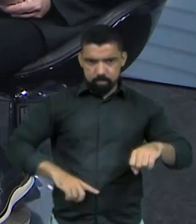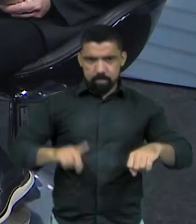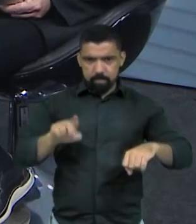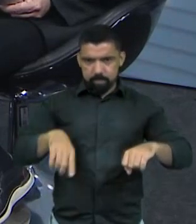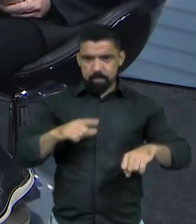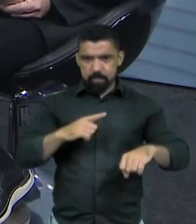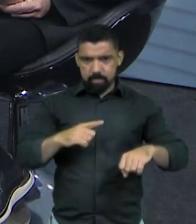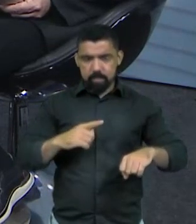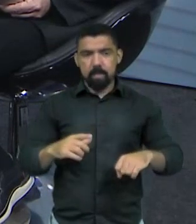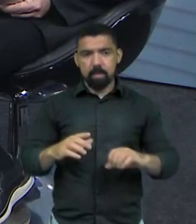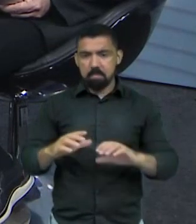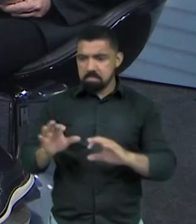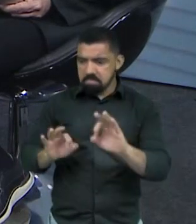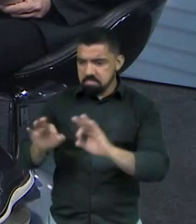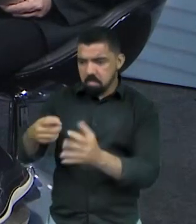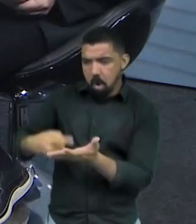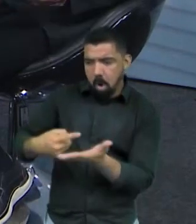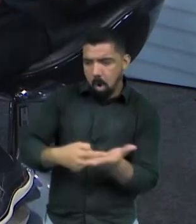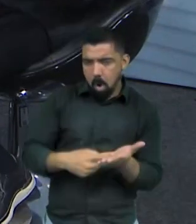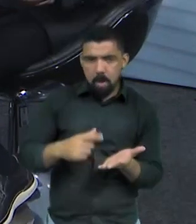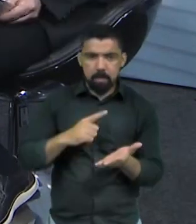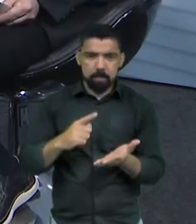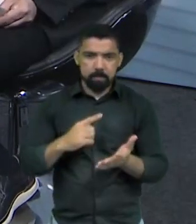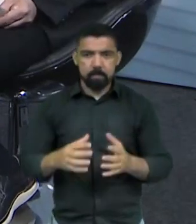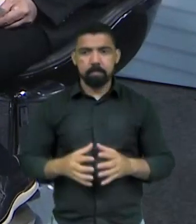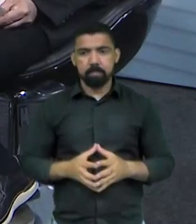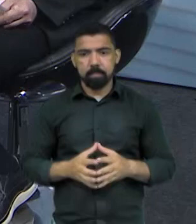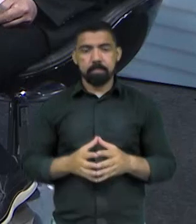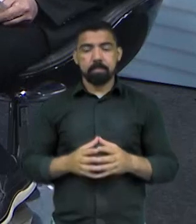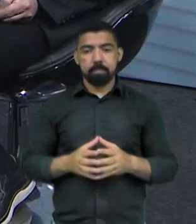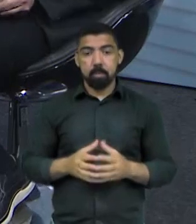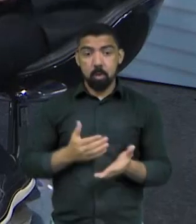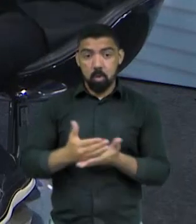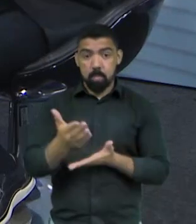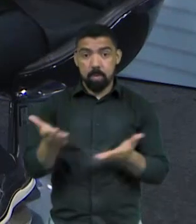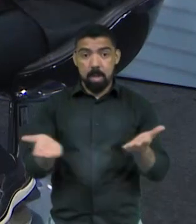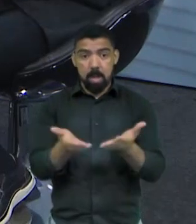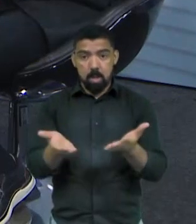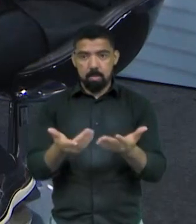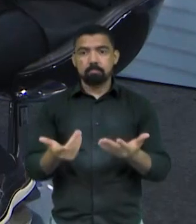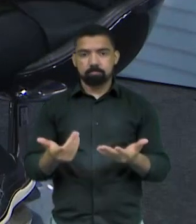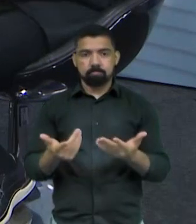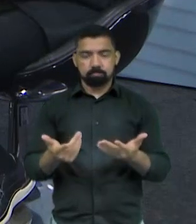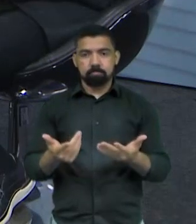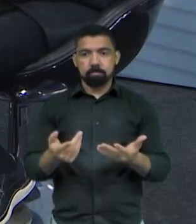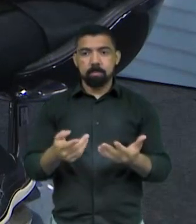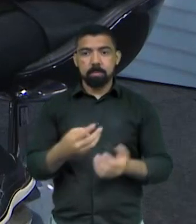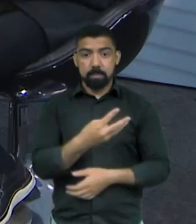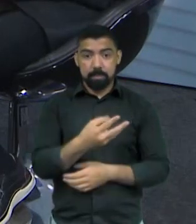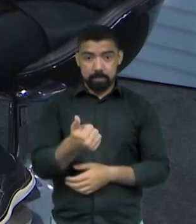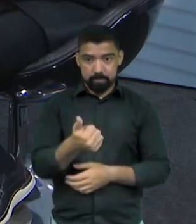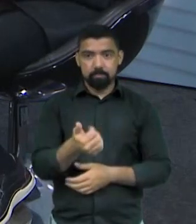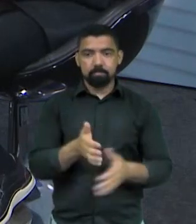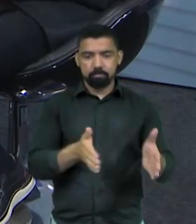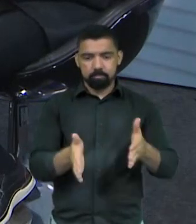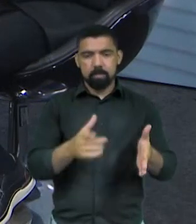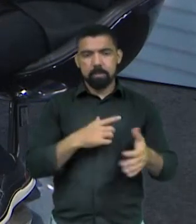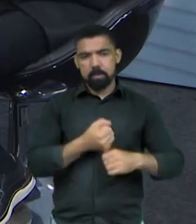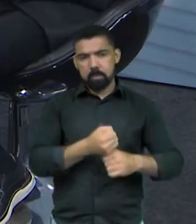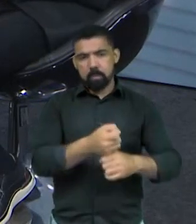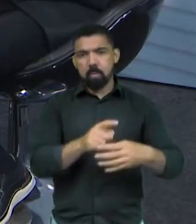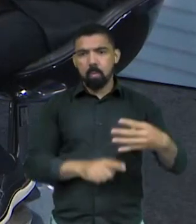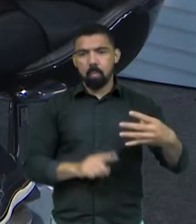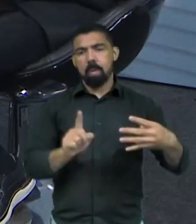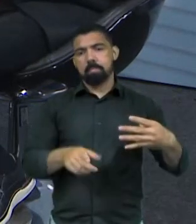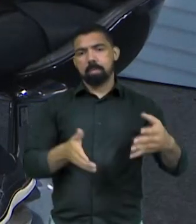estão sendo montadas, porque é sempre assim, tá, começou agora a legislatura, a 31ª, é uma legislatura que tem 4 anos, que é exatamente o período de